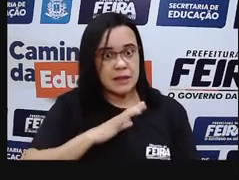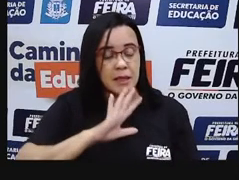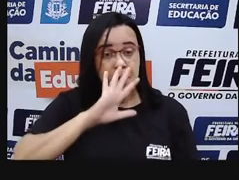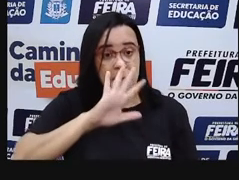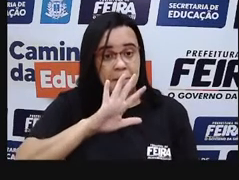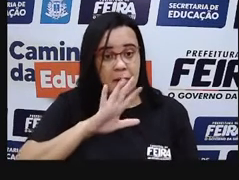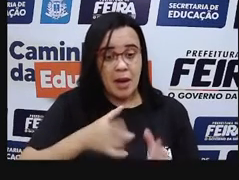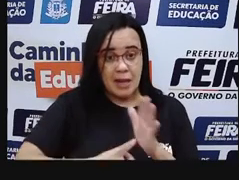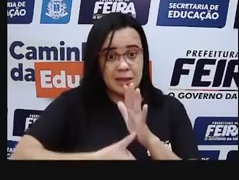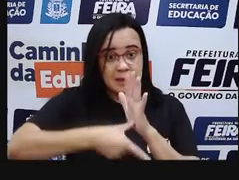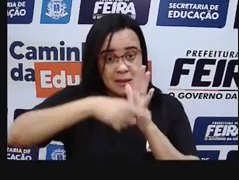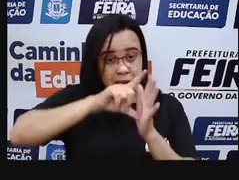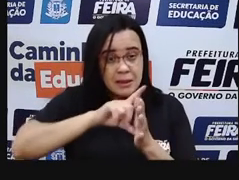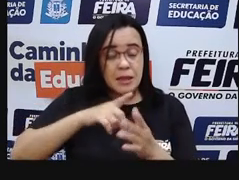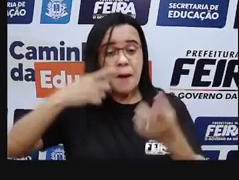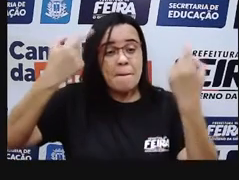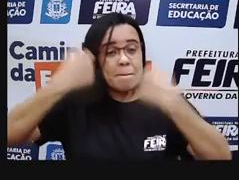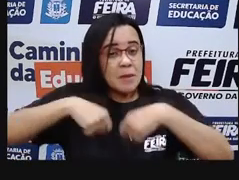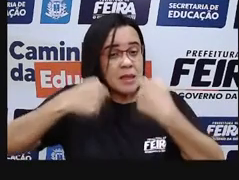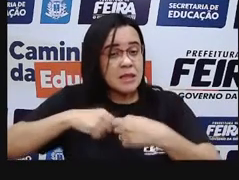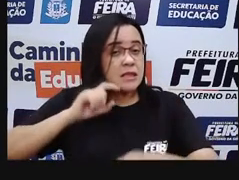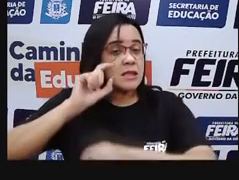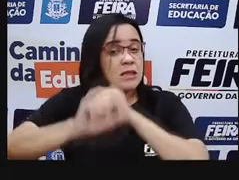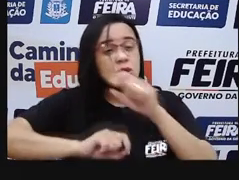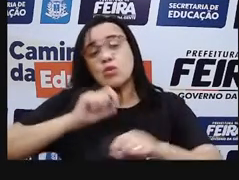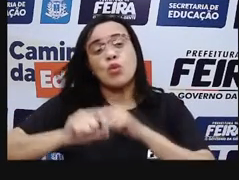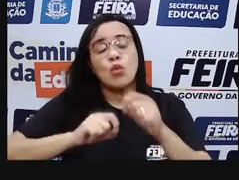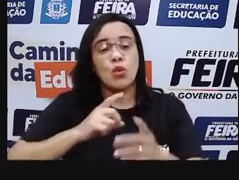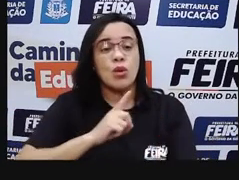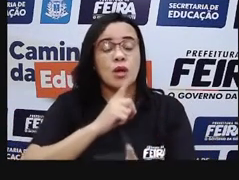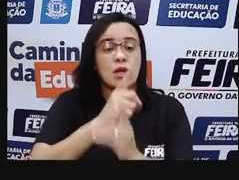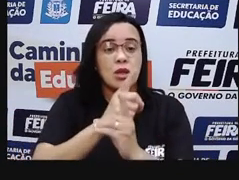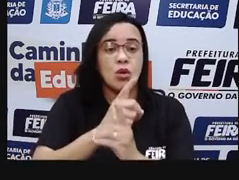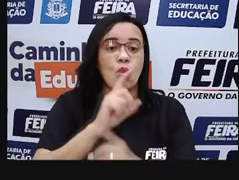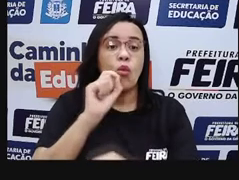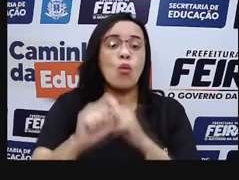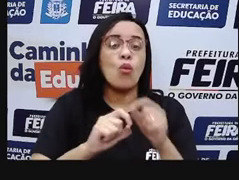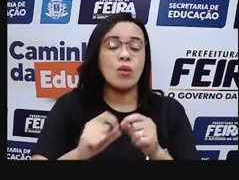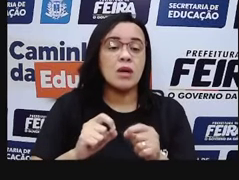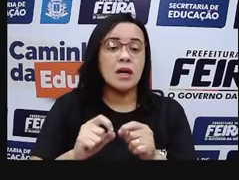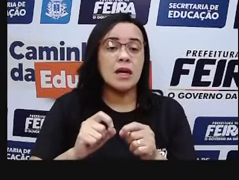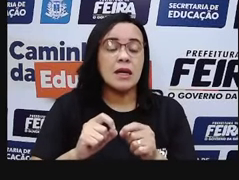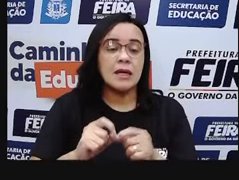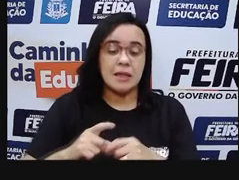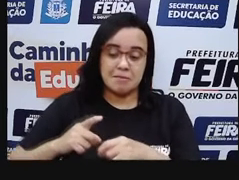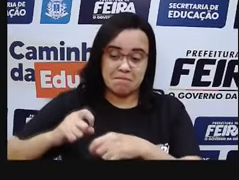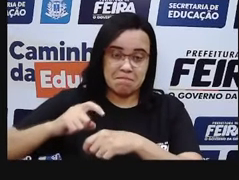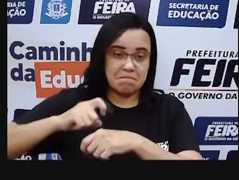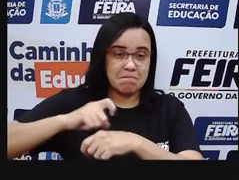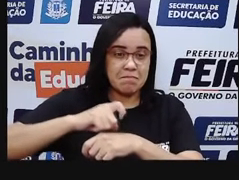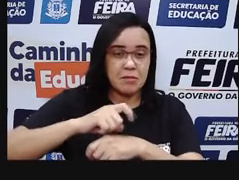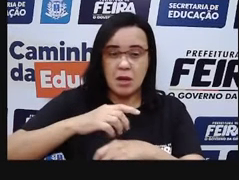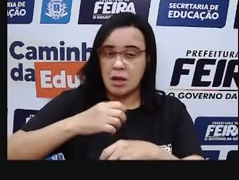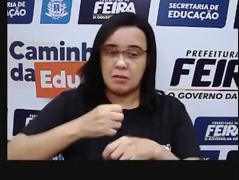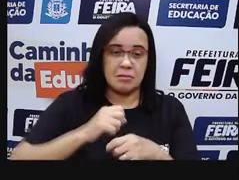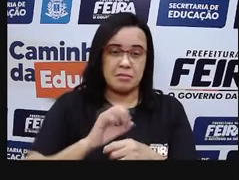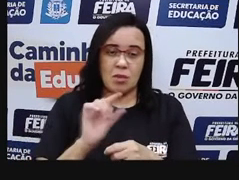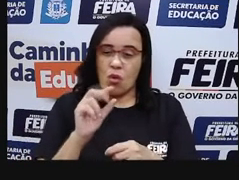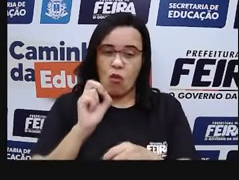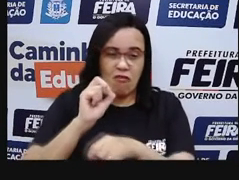protagonista público ou seja um outro micro-organismo ou na outra substância que vai combater essa doença